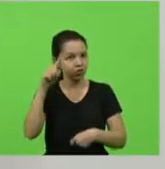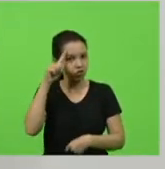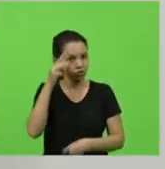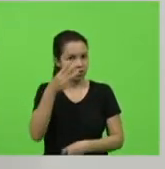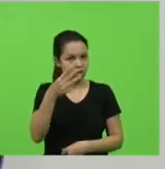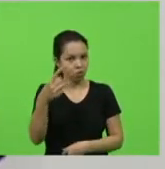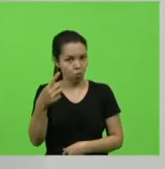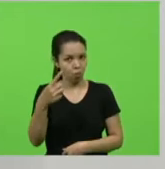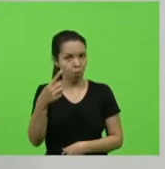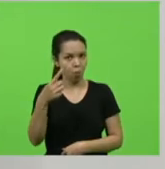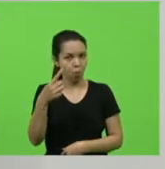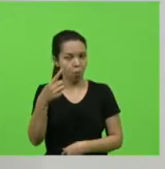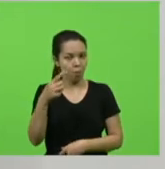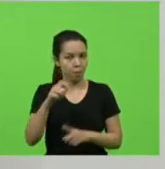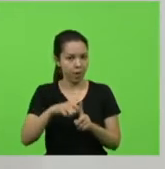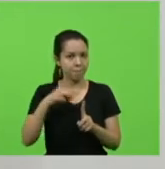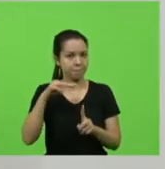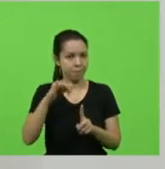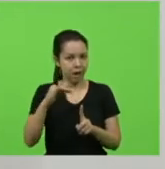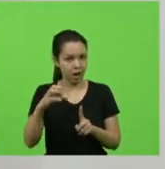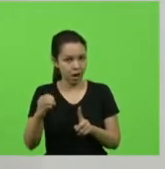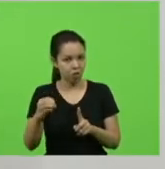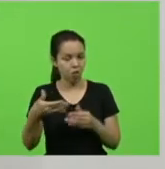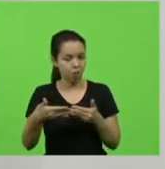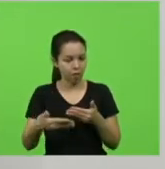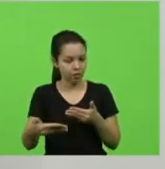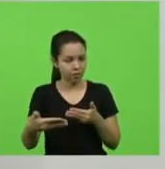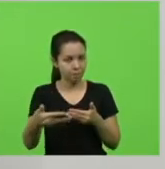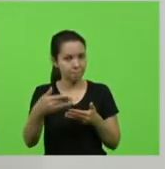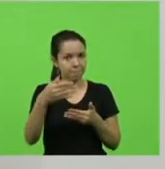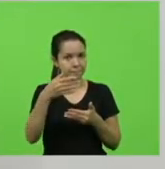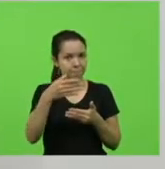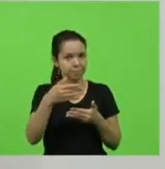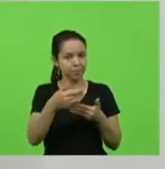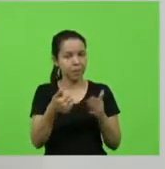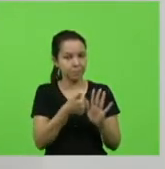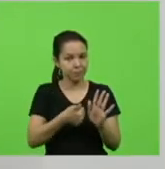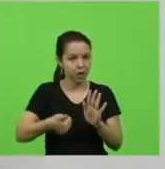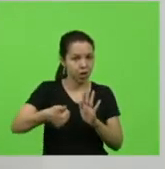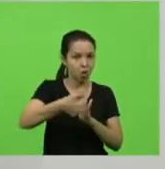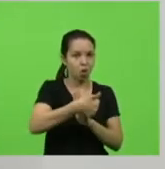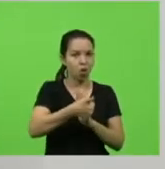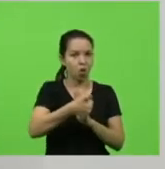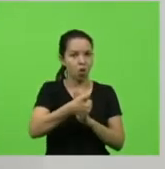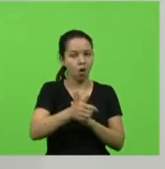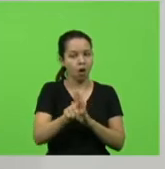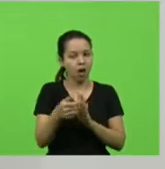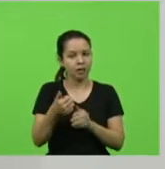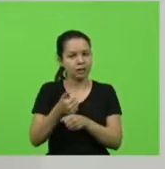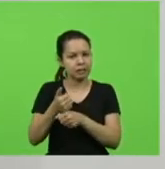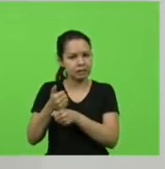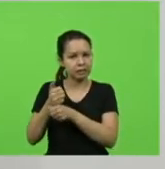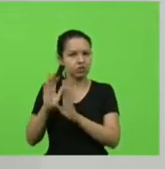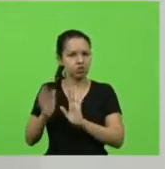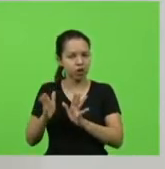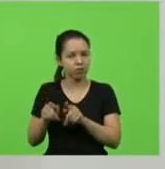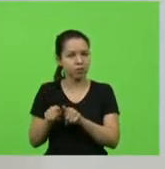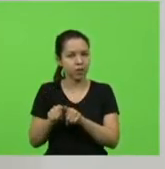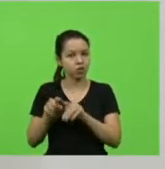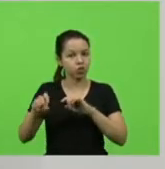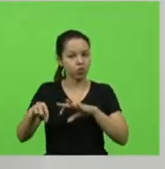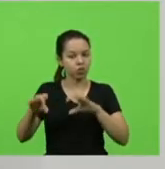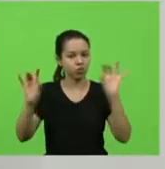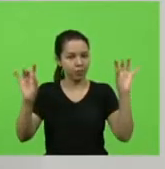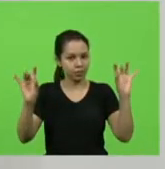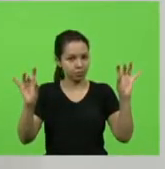com priorização dos mais antigos e com priorização em cima da educação especial, que